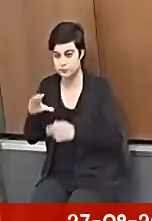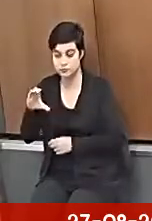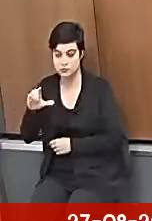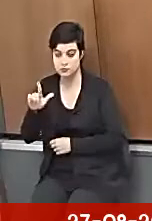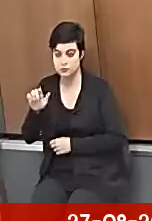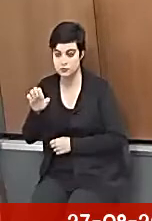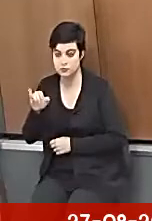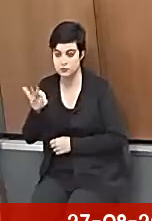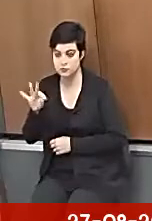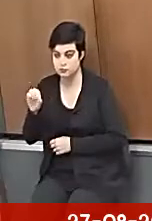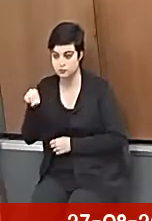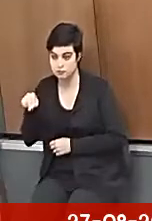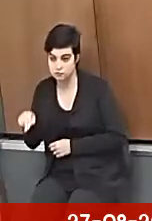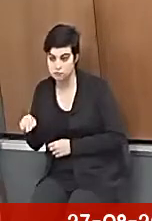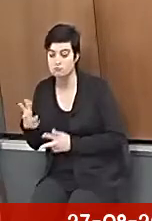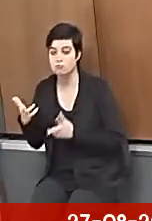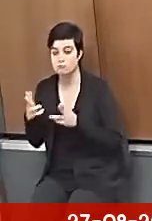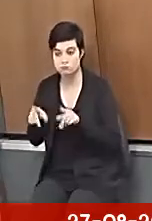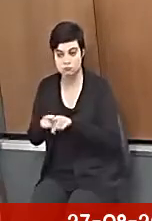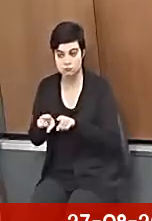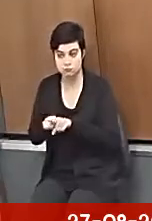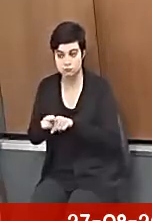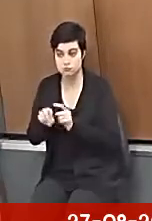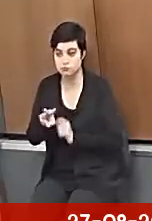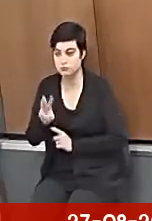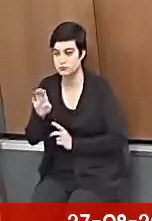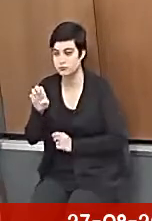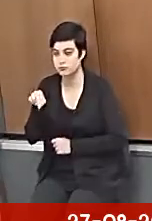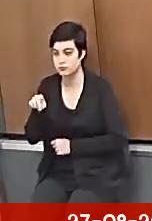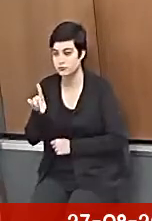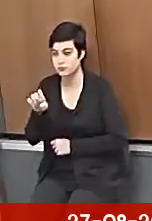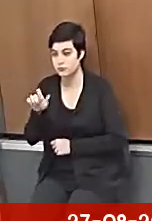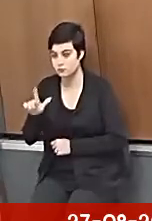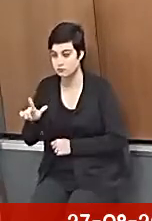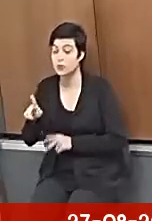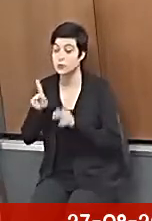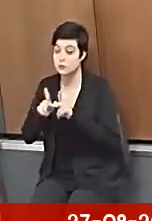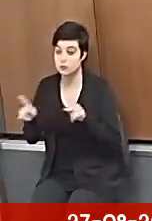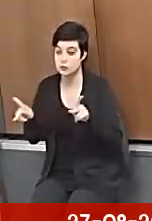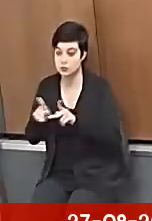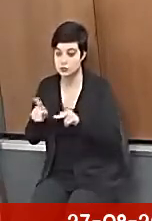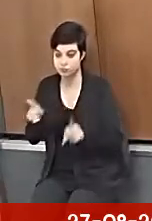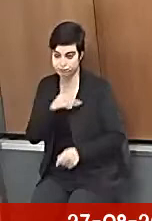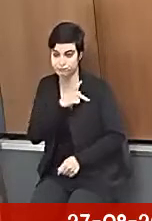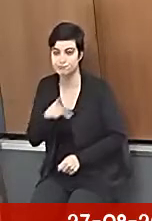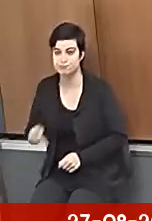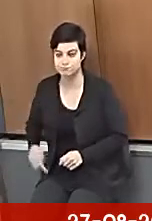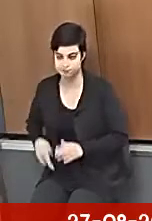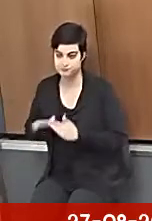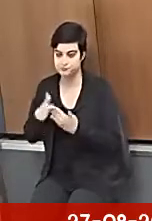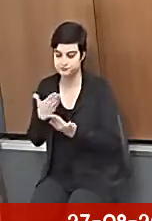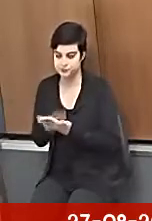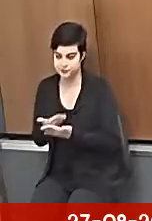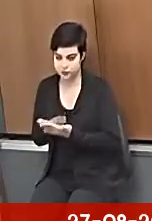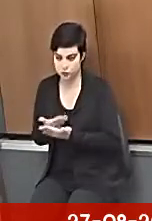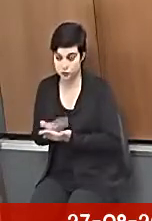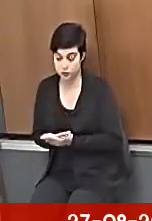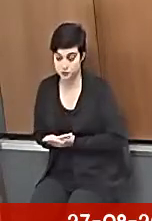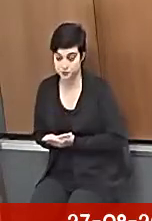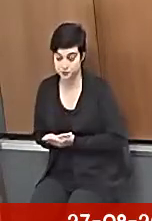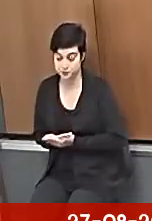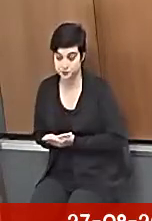o professor o windows e um professor de escola pública é eu falo o seguinte que